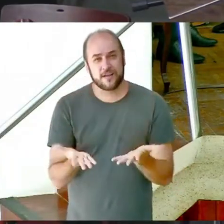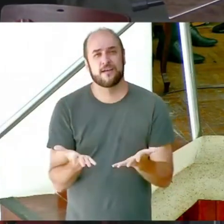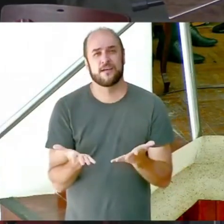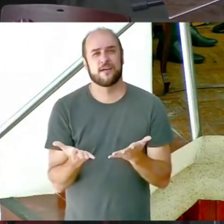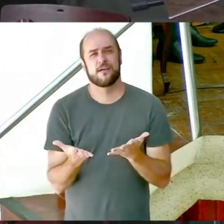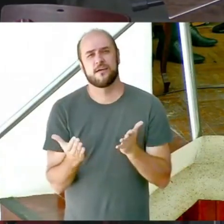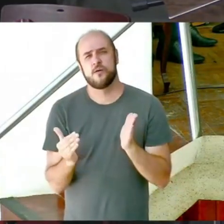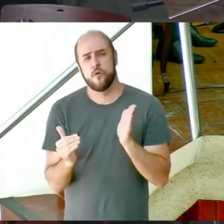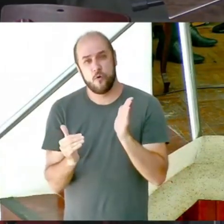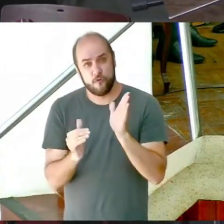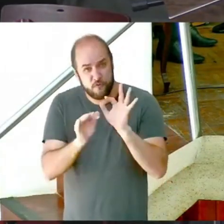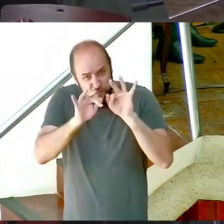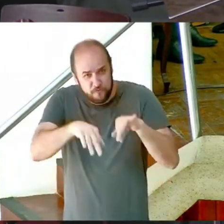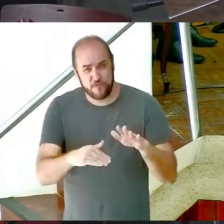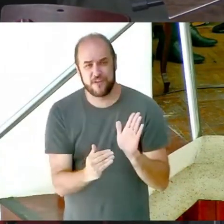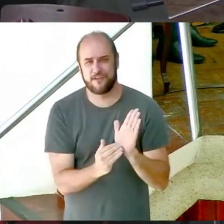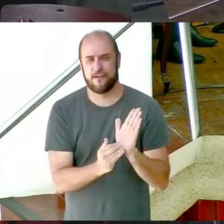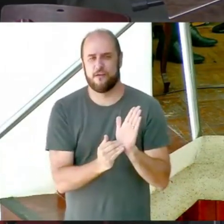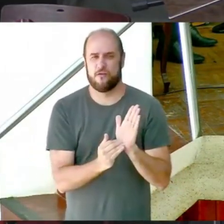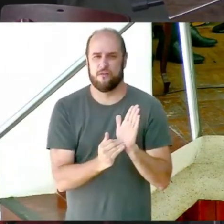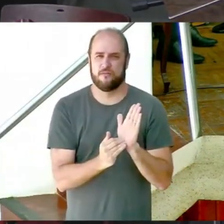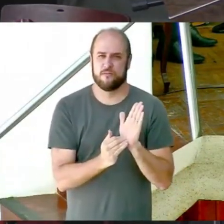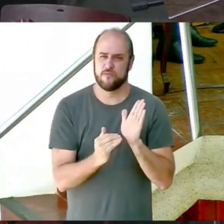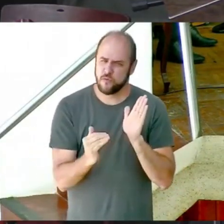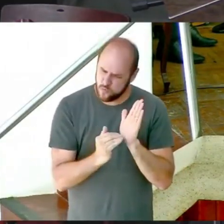último desdobramento,